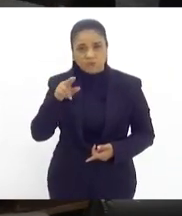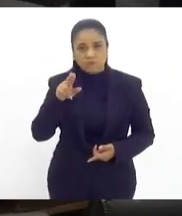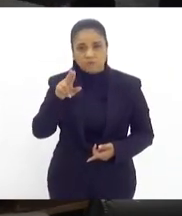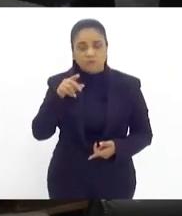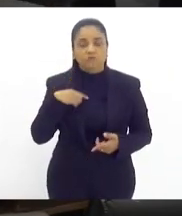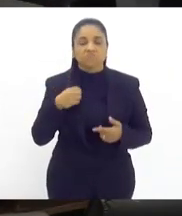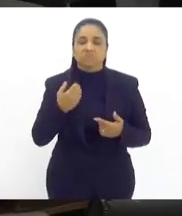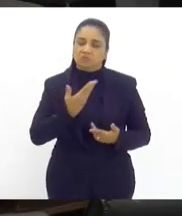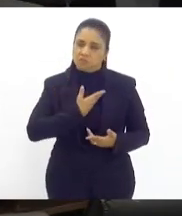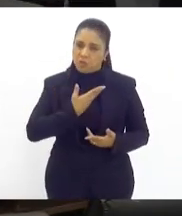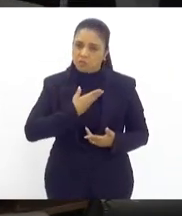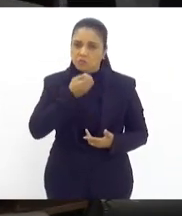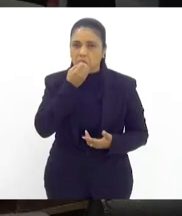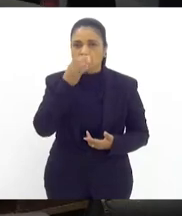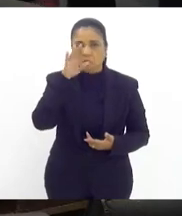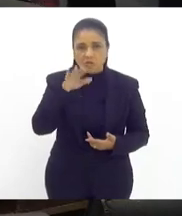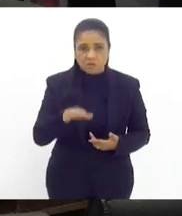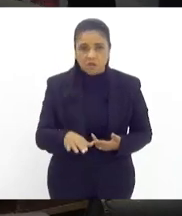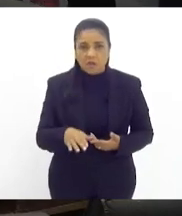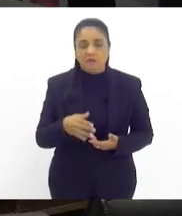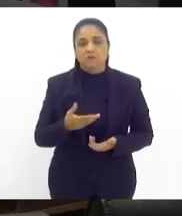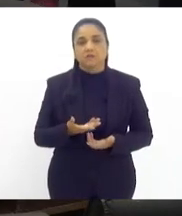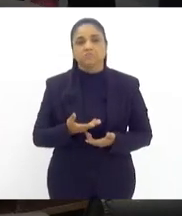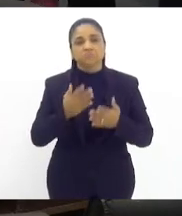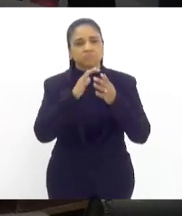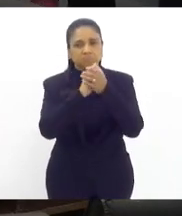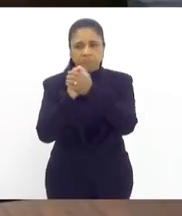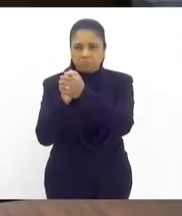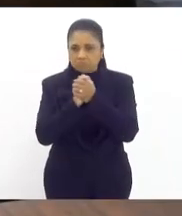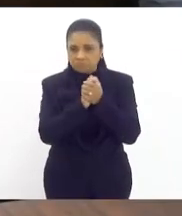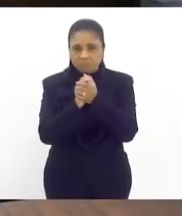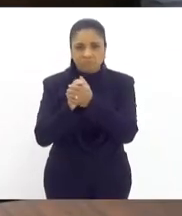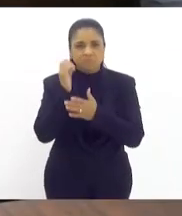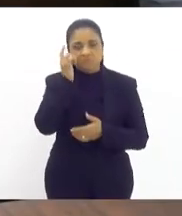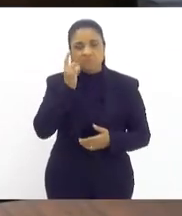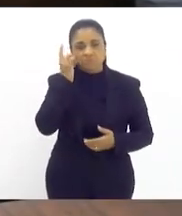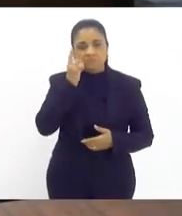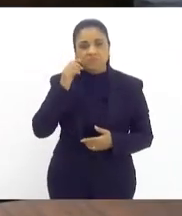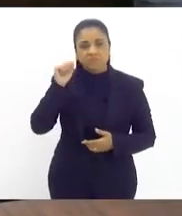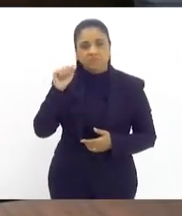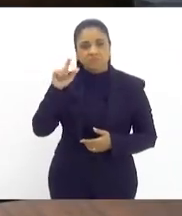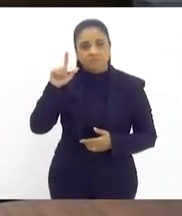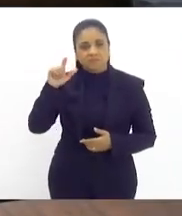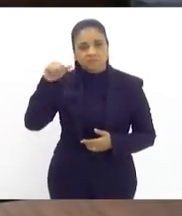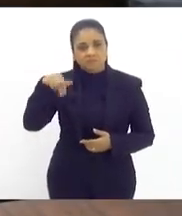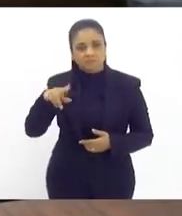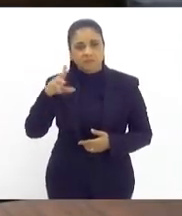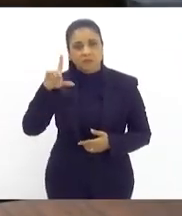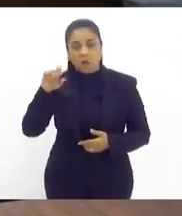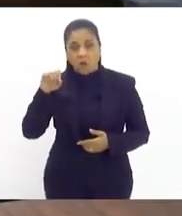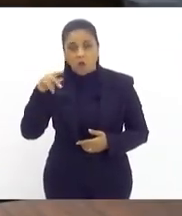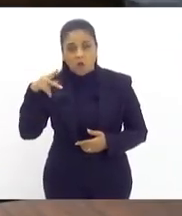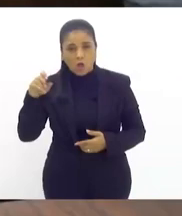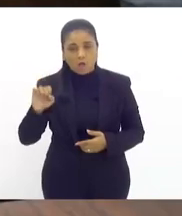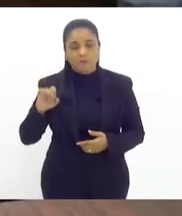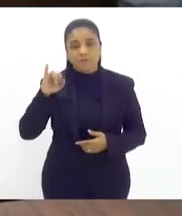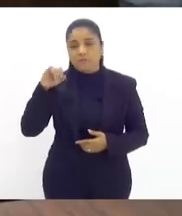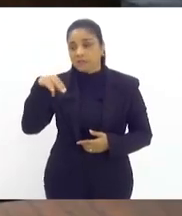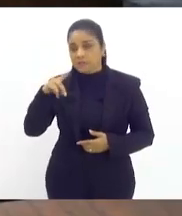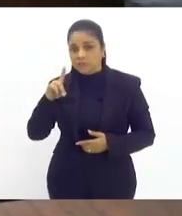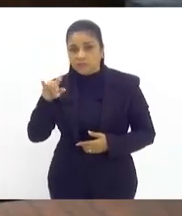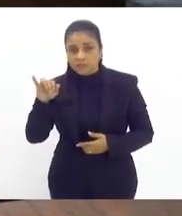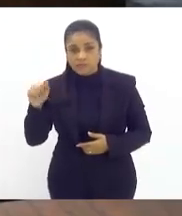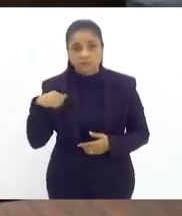Assembleia Legislativa eu quero aqui primeiro parabenizar os deputados Alan Lopes Rodrigo Amorim Márcio Galberto Índia Amelal